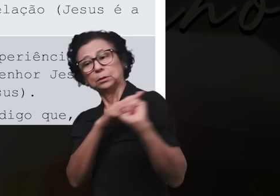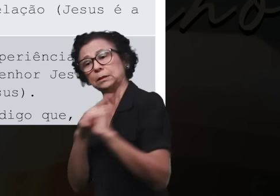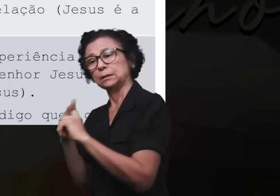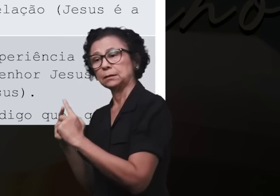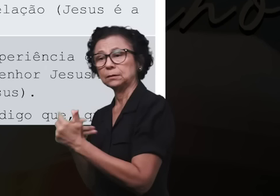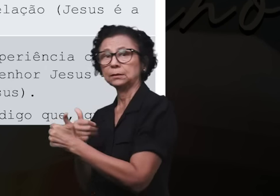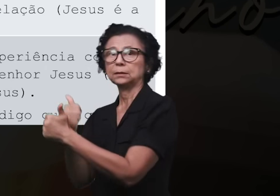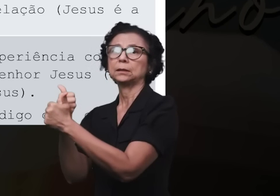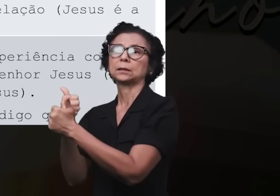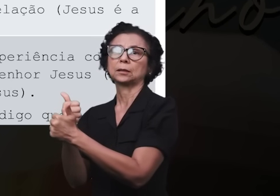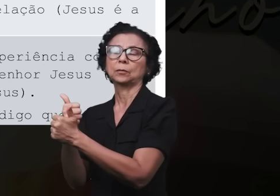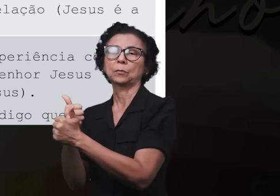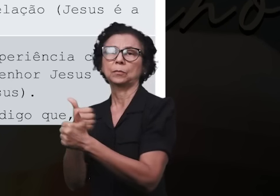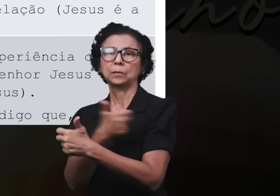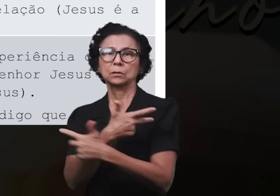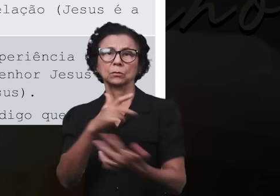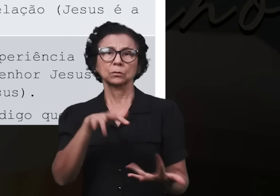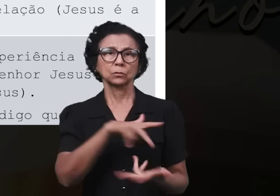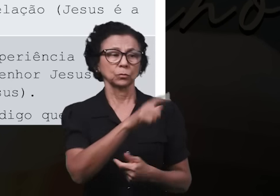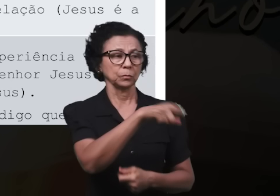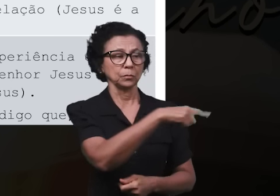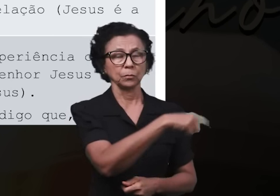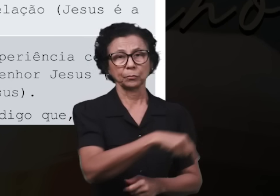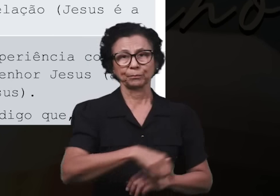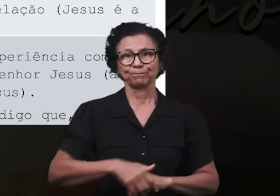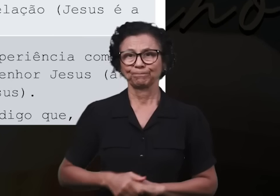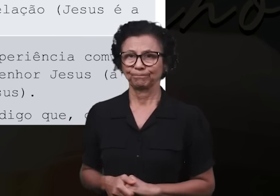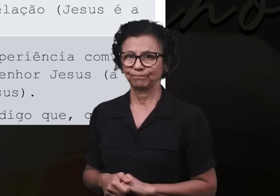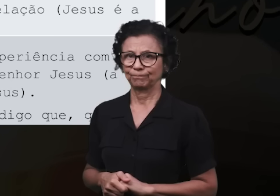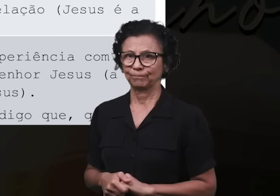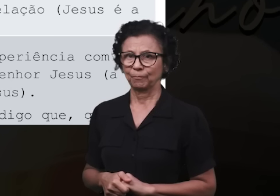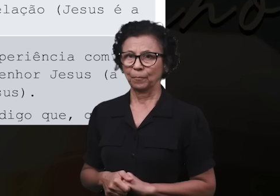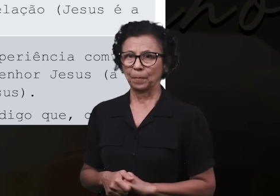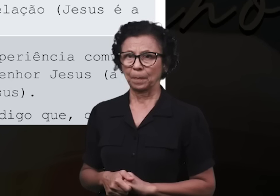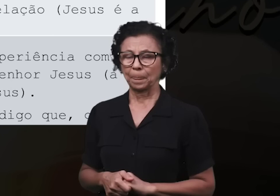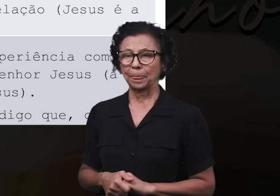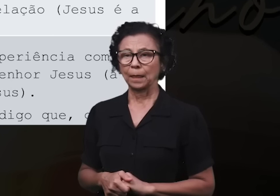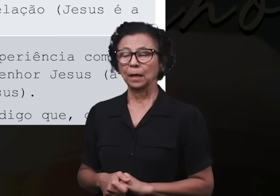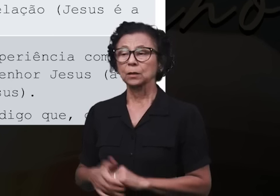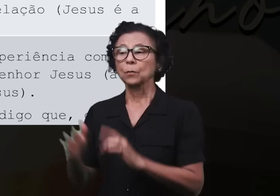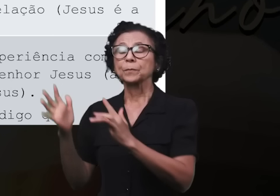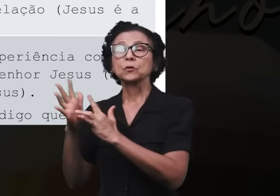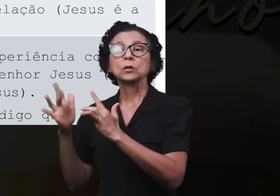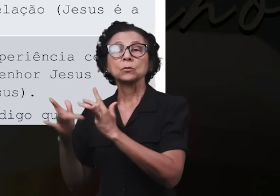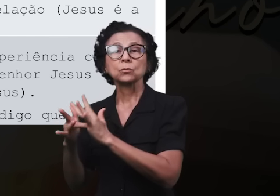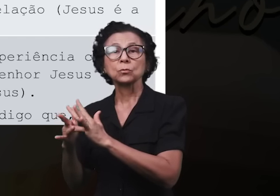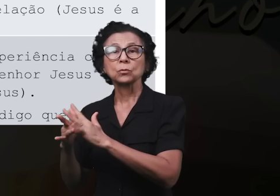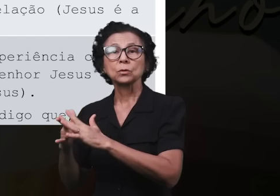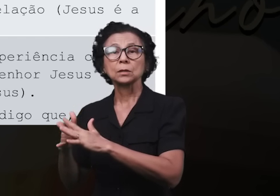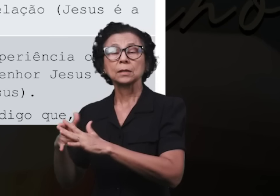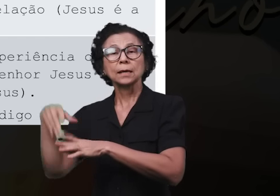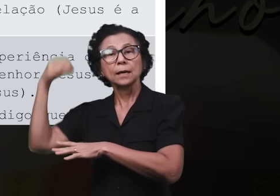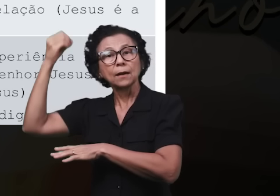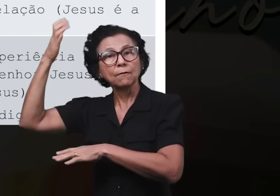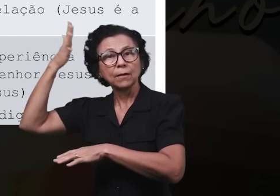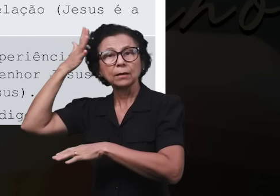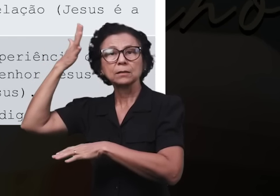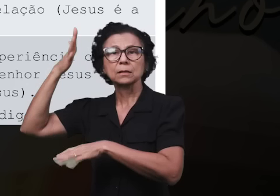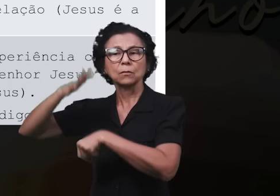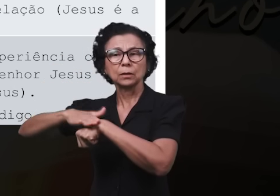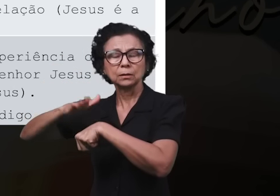e siga-me. Vir após mim é seguir a revelação. Jesus é a revelação. Então você nega o seu